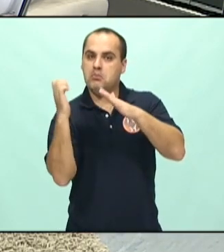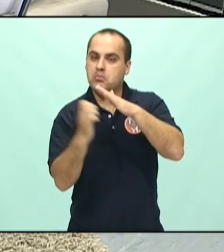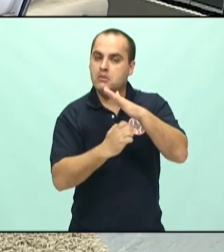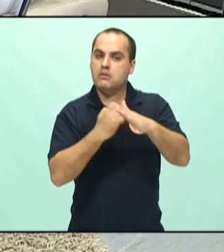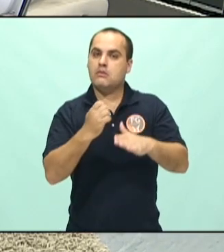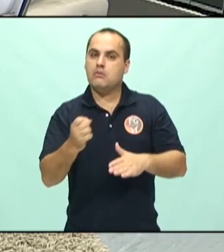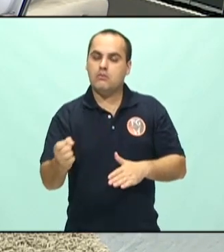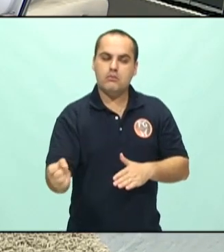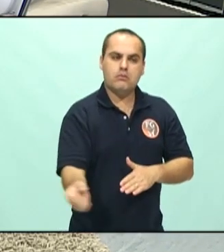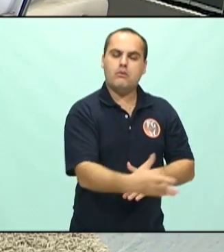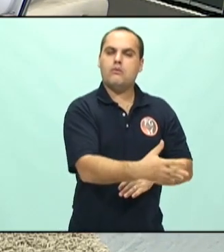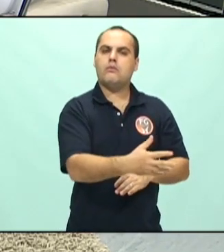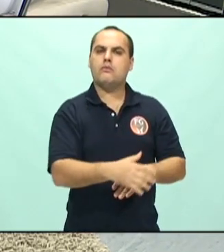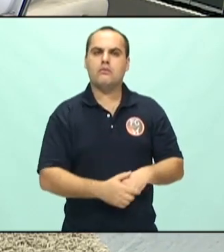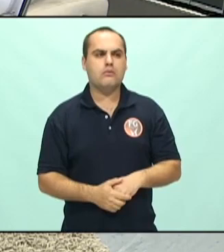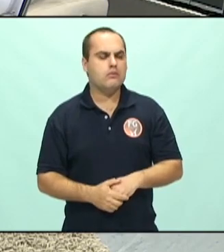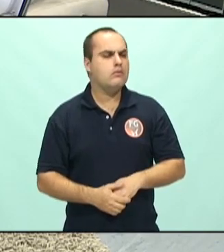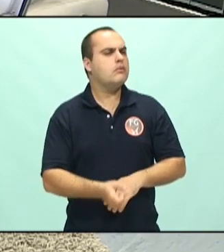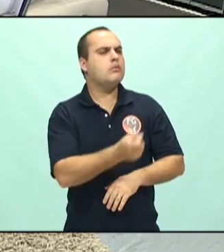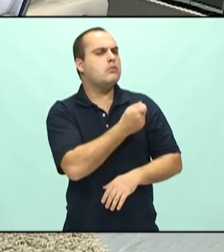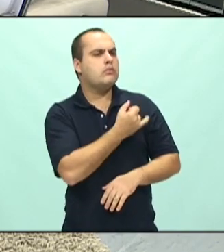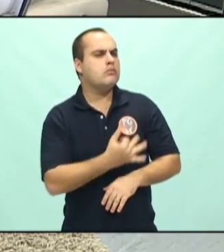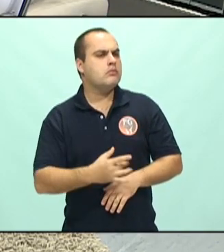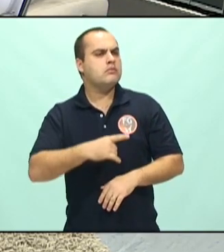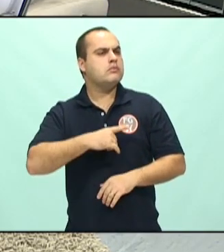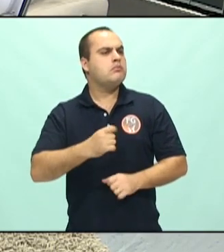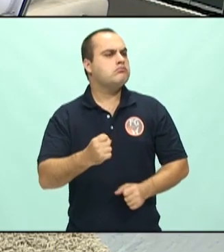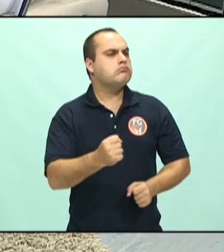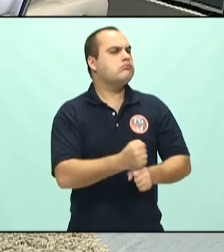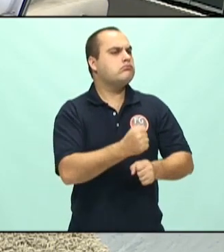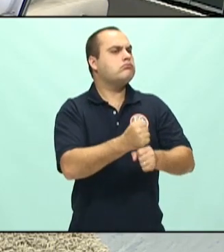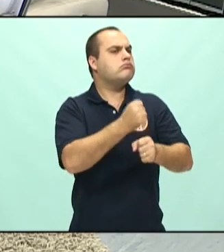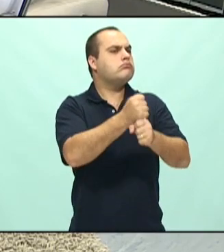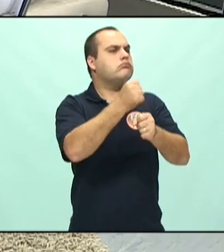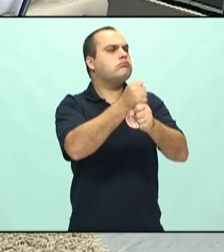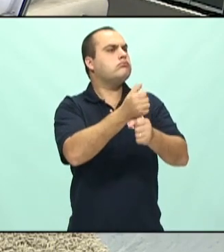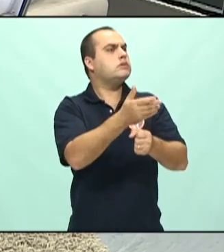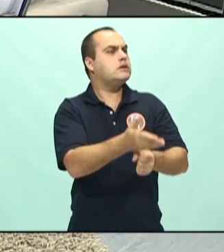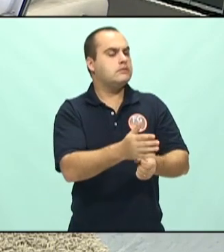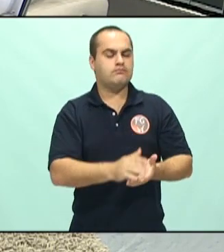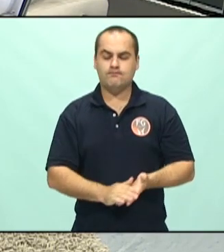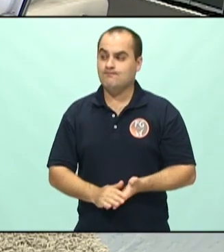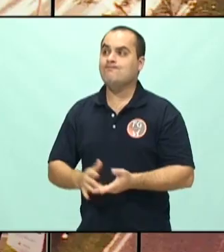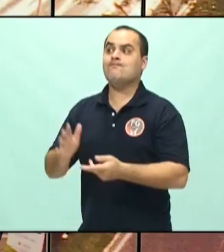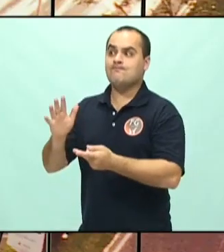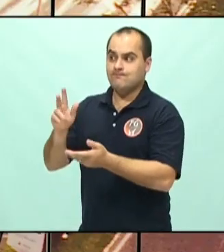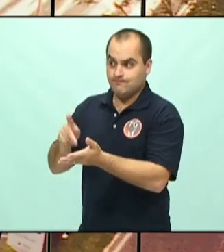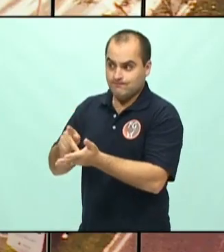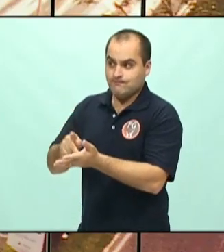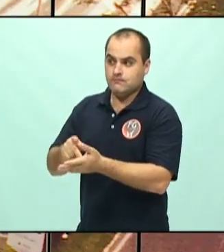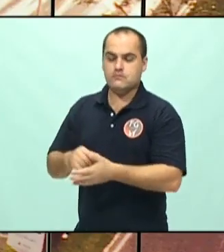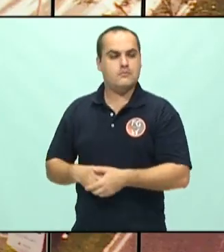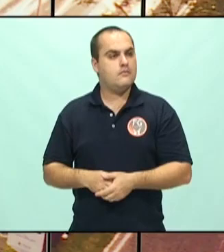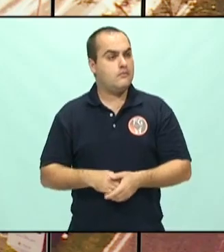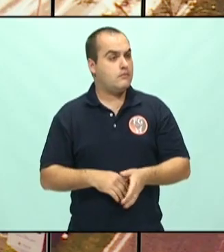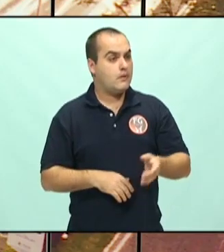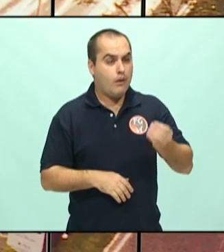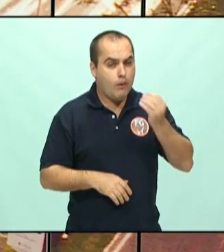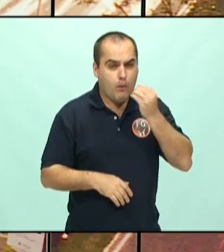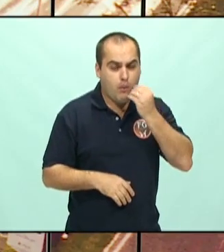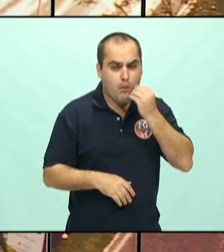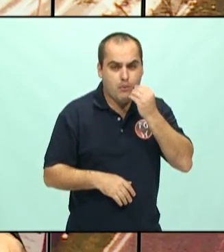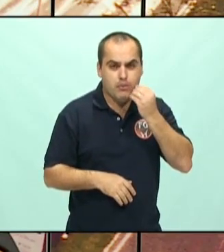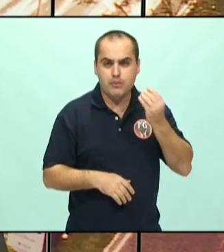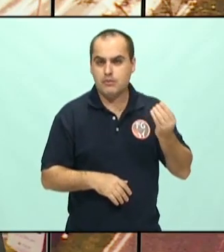os galpões estão ali em construção na verdade não é é é óbvio que eu acho que